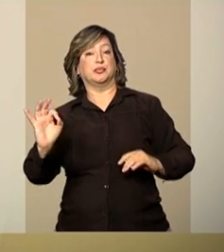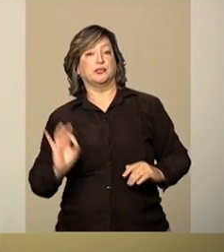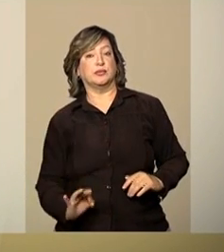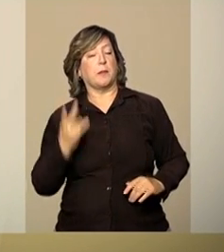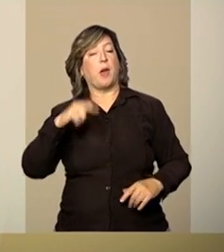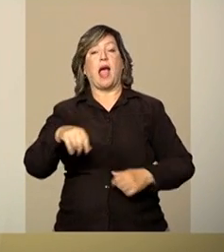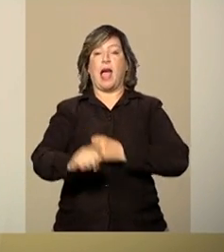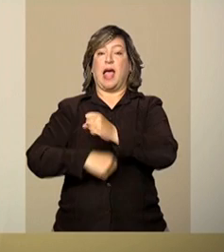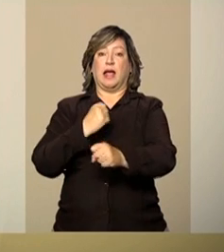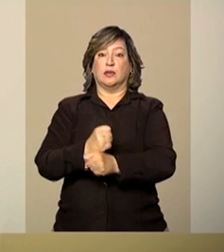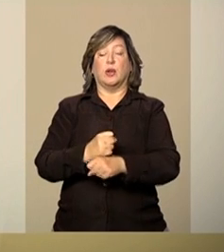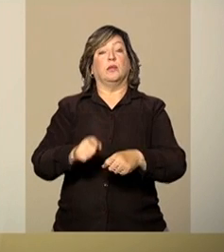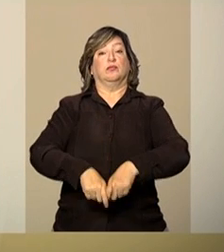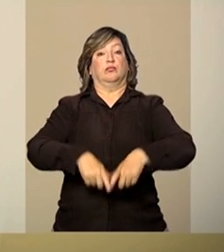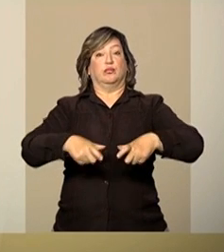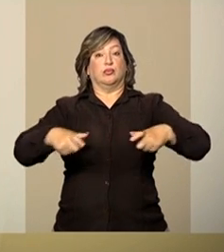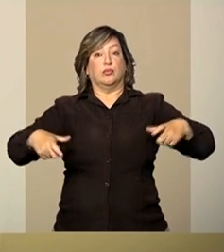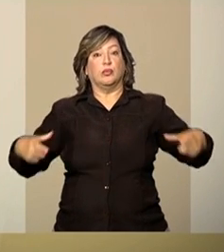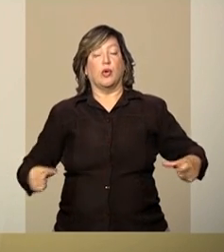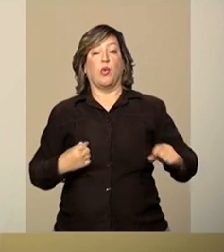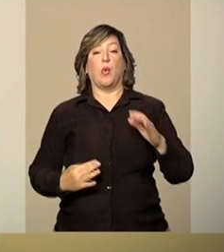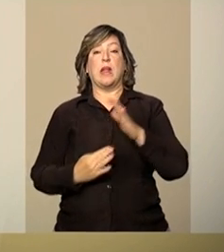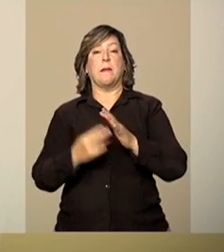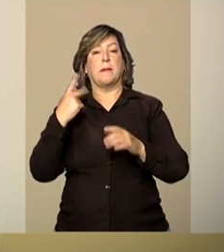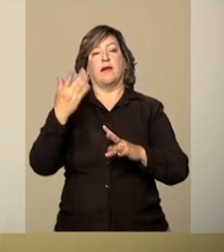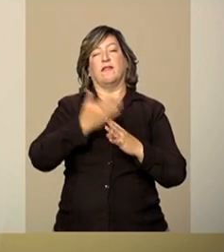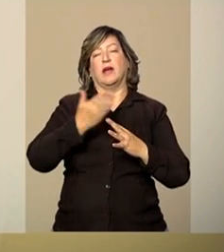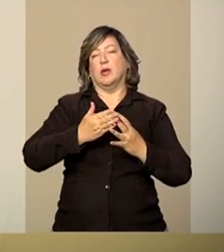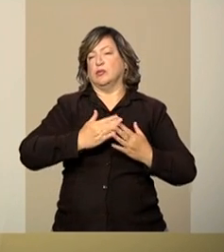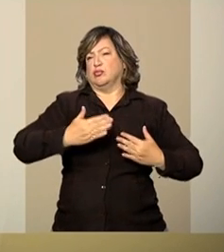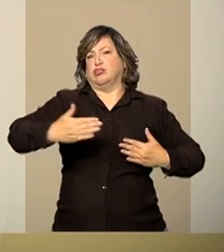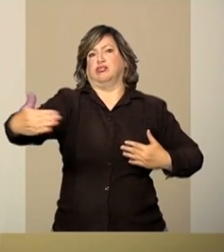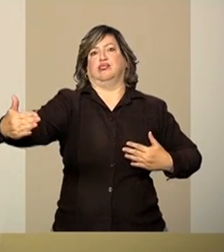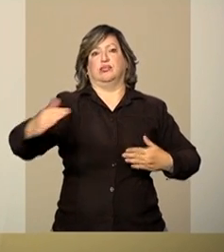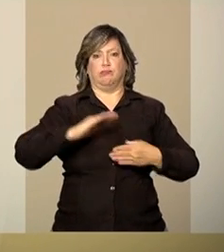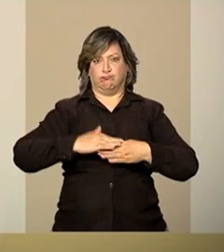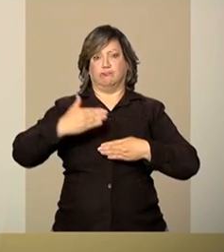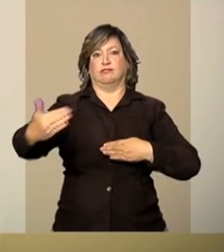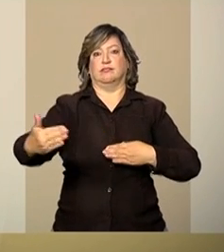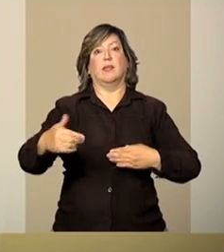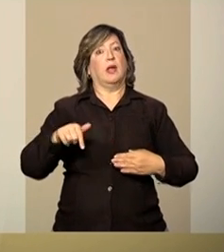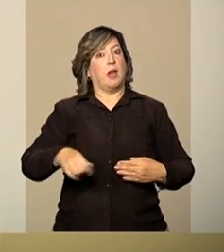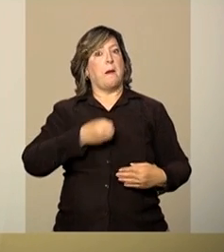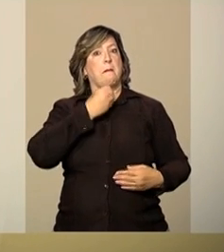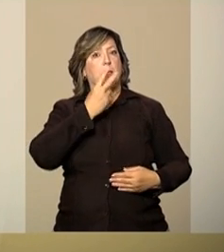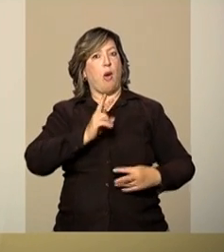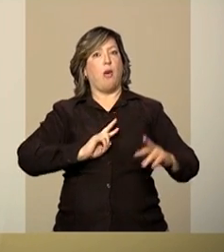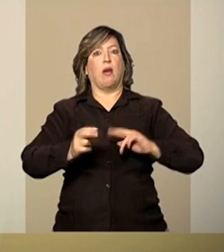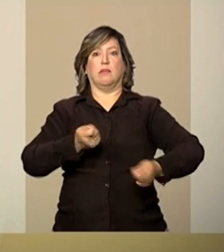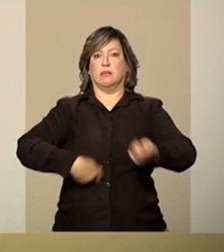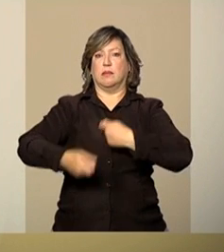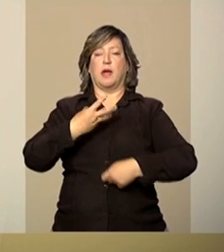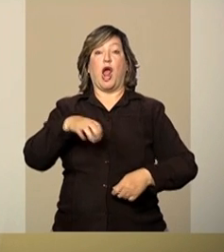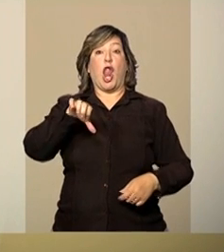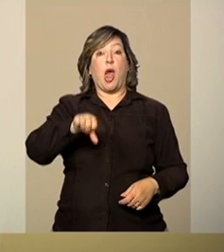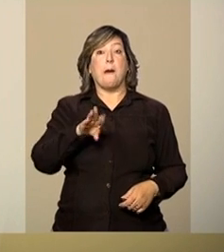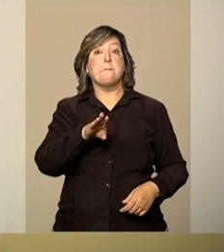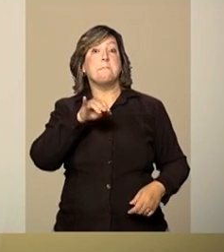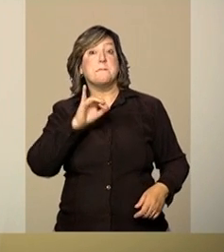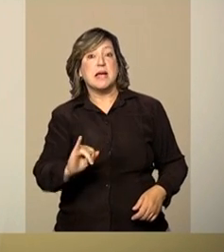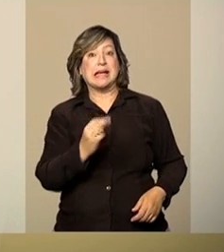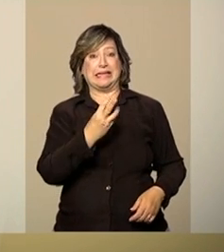ano e ampliamos os limites de financiamento os resultados estão vindo bem rápido Luciano r9 bilhões